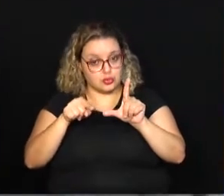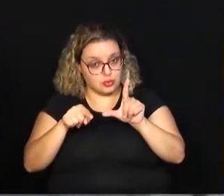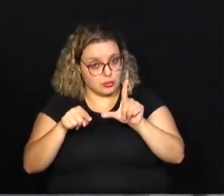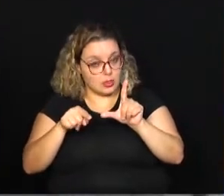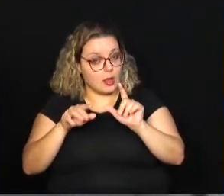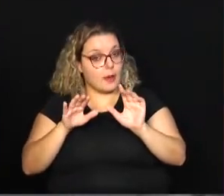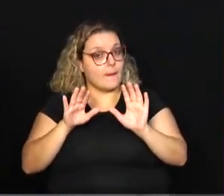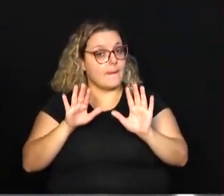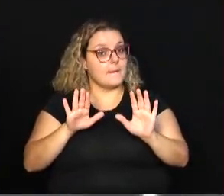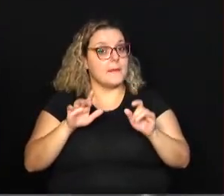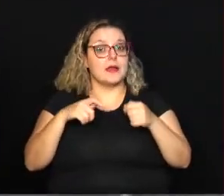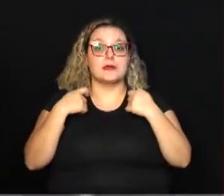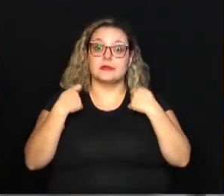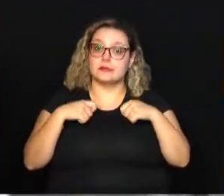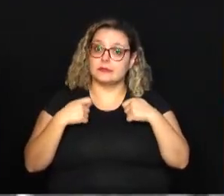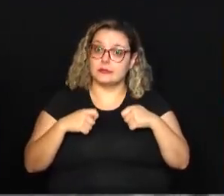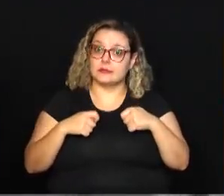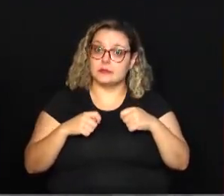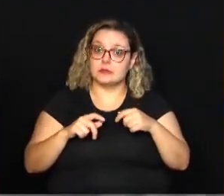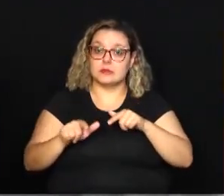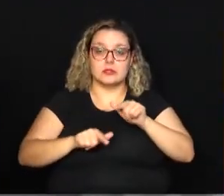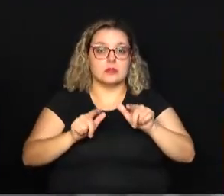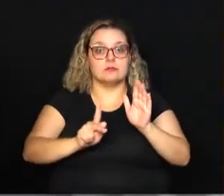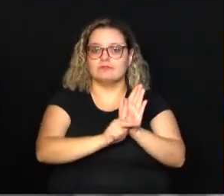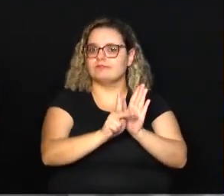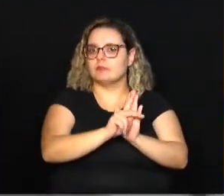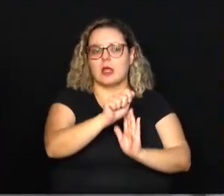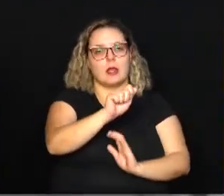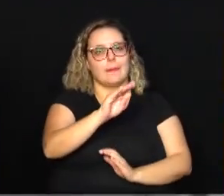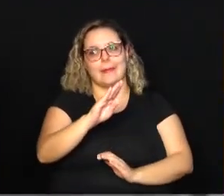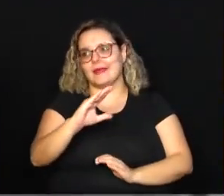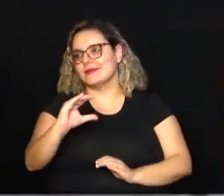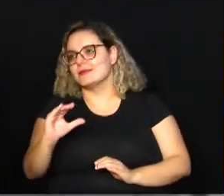que trabalhar com todos os planejamentos, A, B e C.